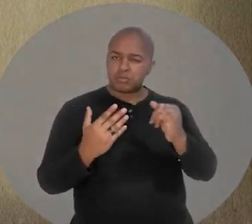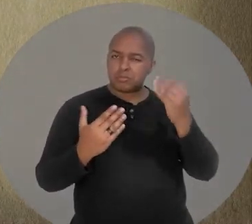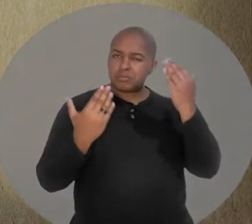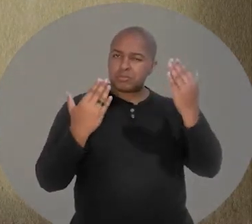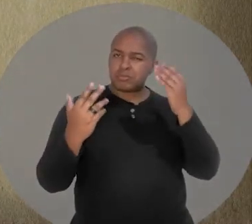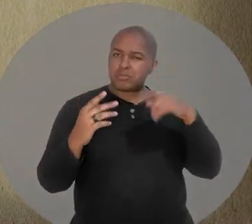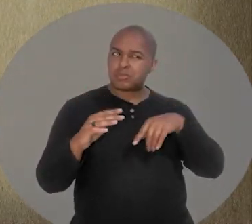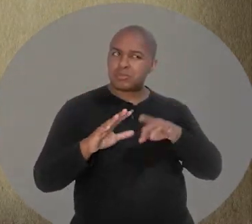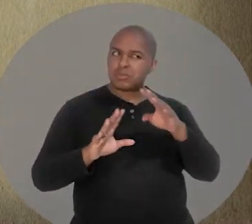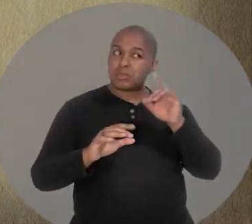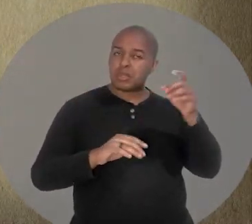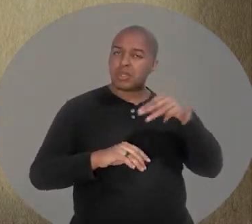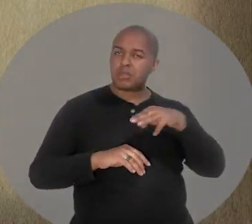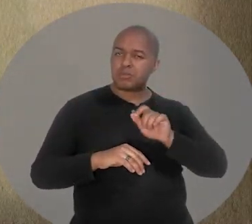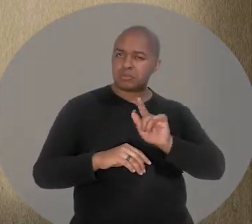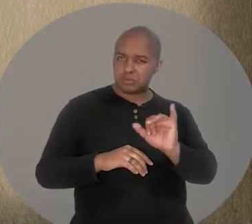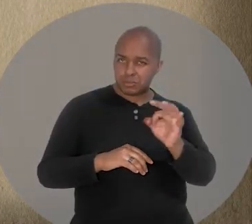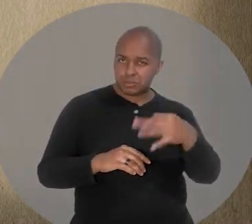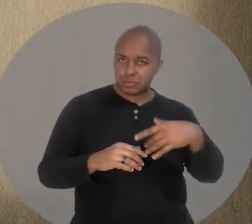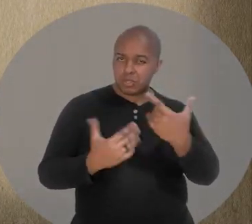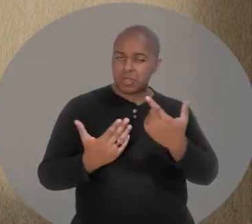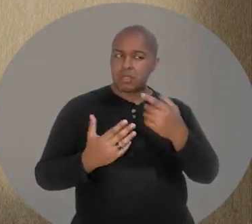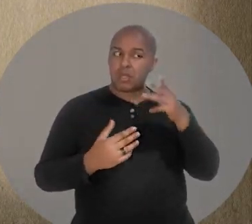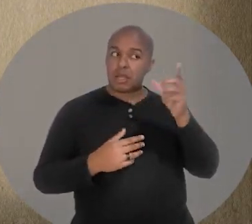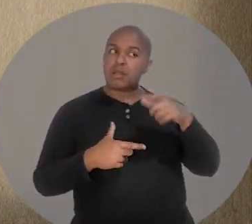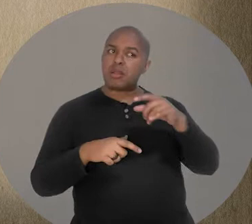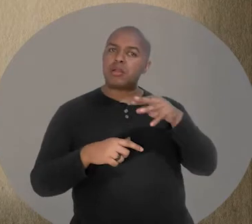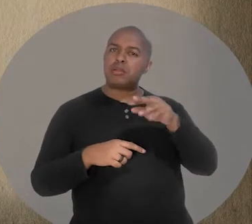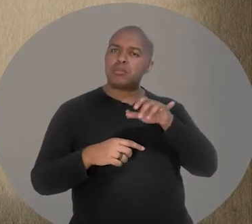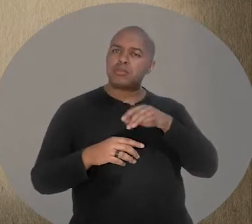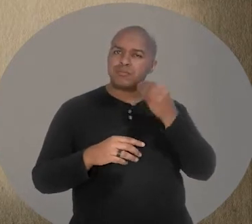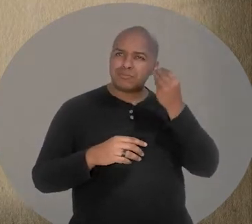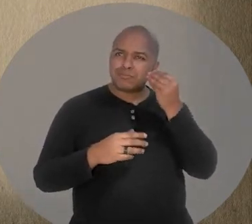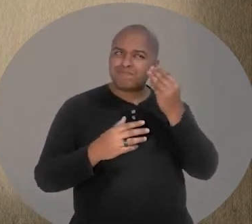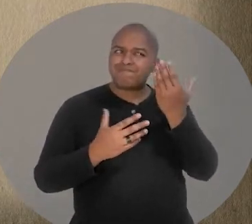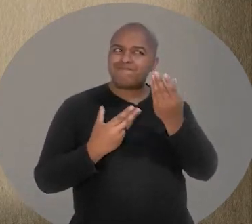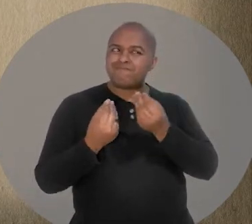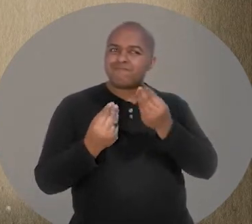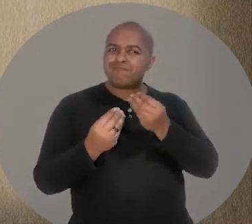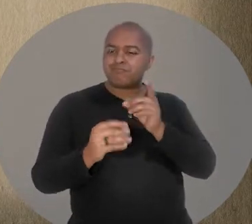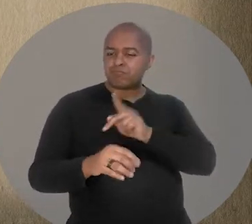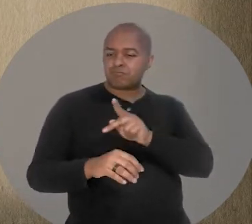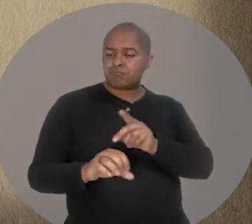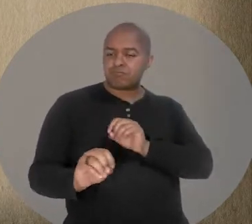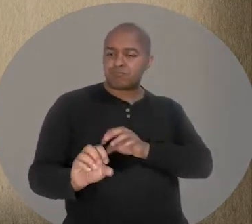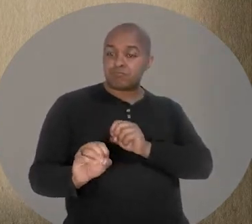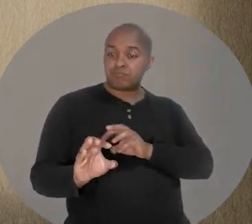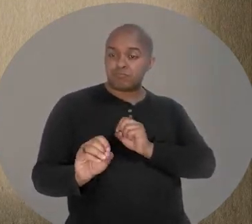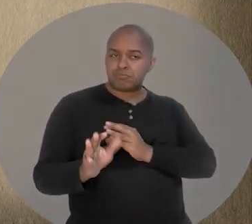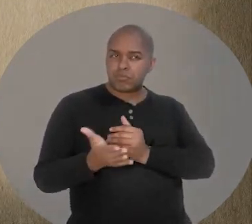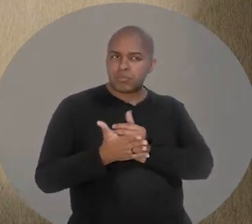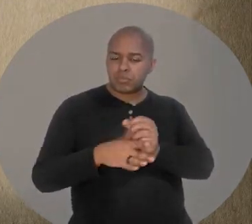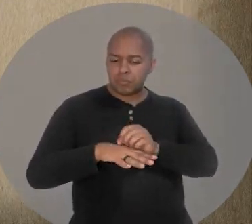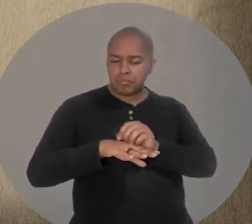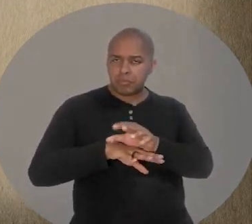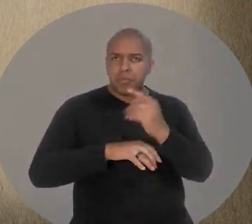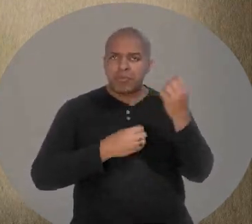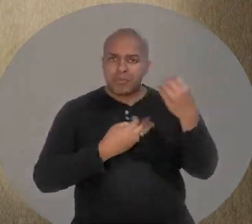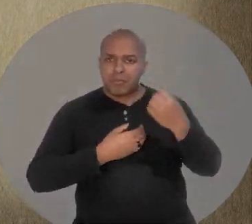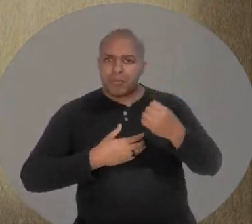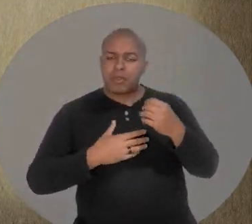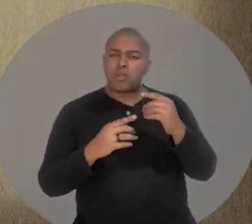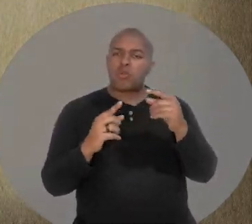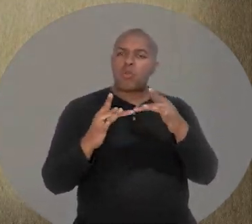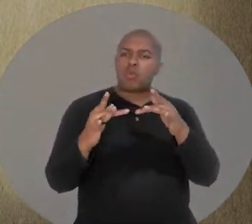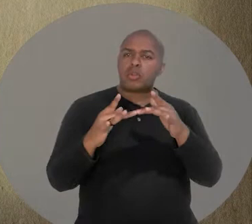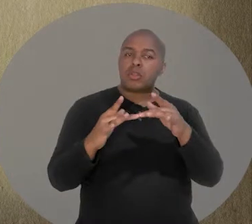da Universidade de Mogi das Cruzes. Em Mogi, experimentei o prazer da docência, da transmissão de informações,